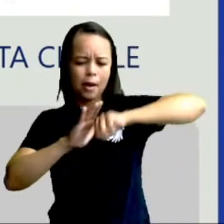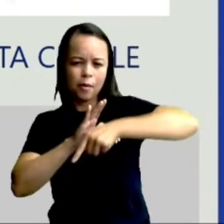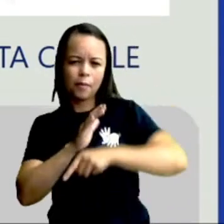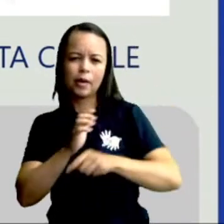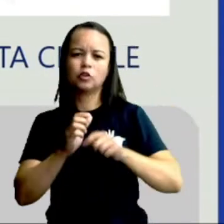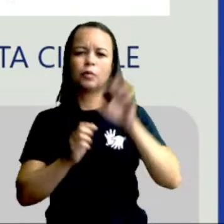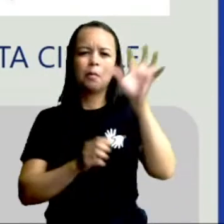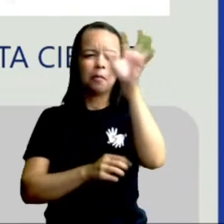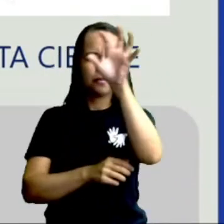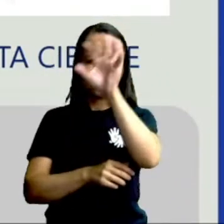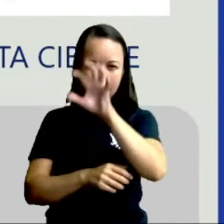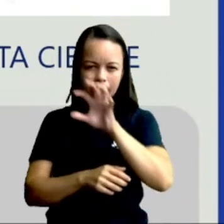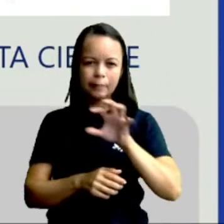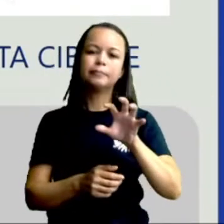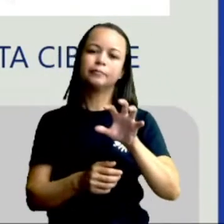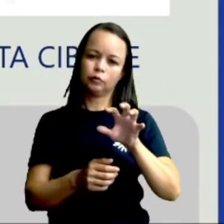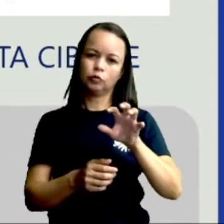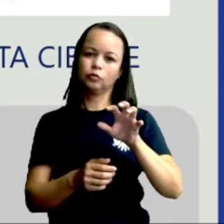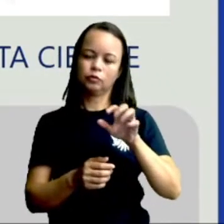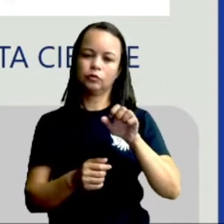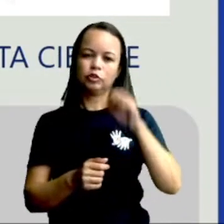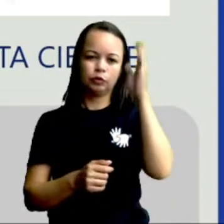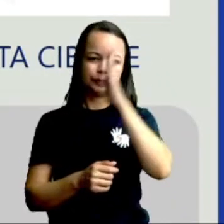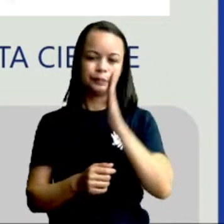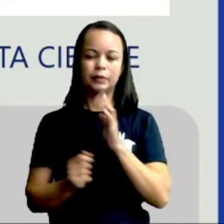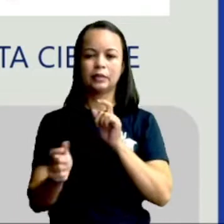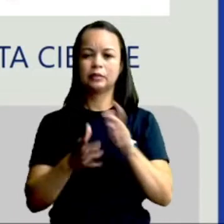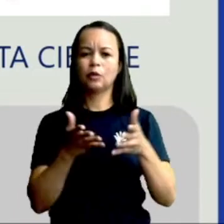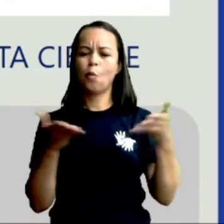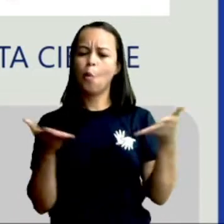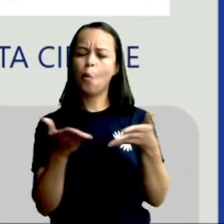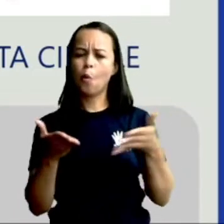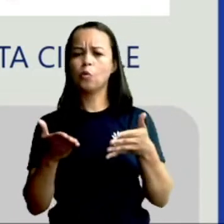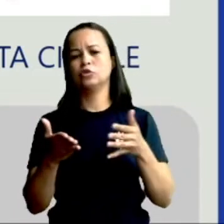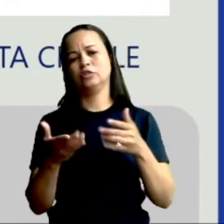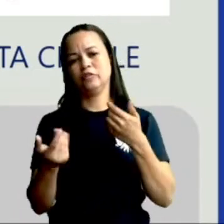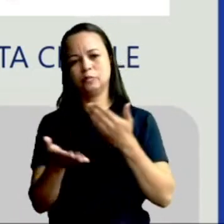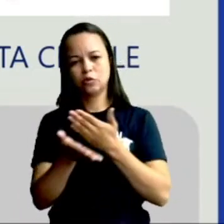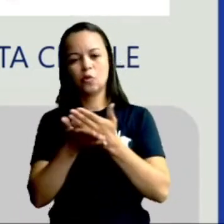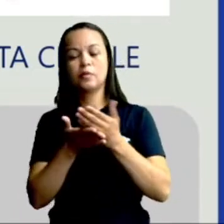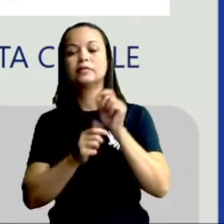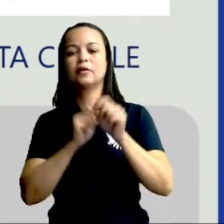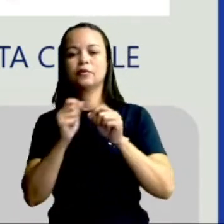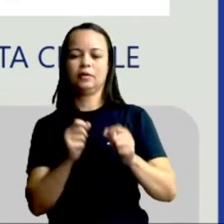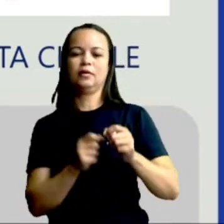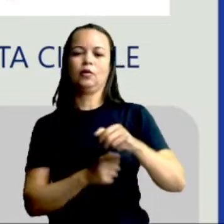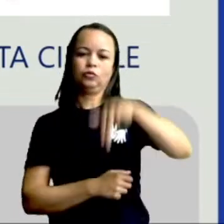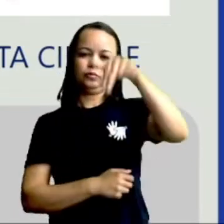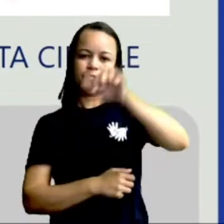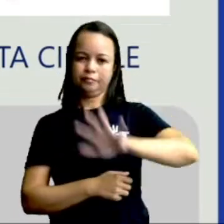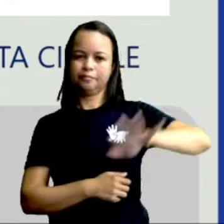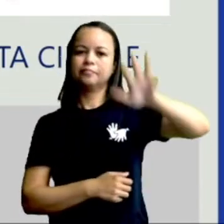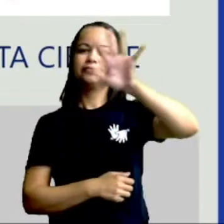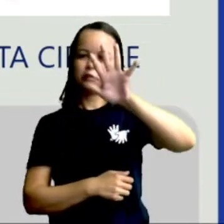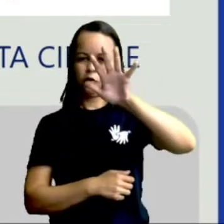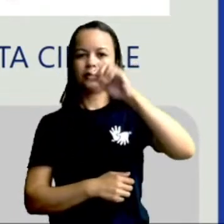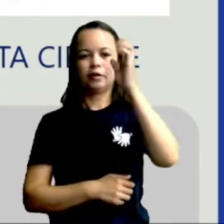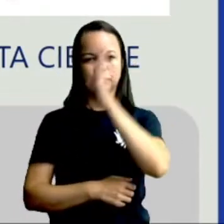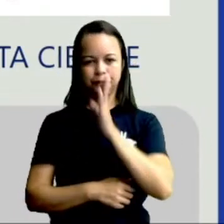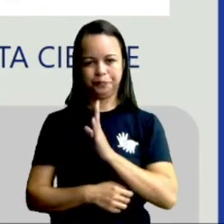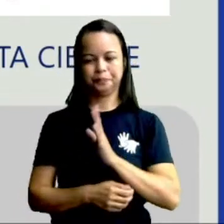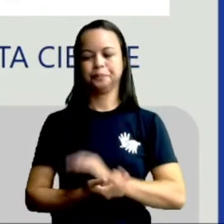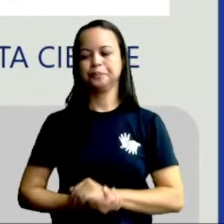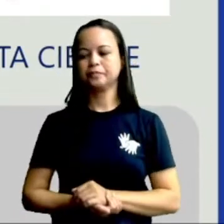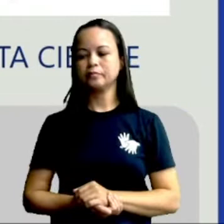Brasil. Mas hoje nós vamos evidenciar a nossa terrinha, o nosso querido Nordeste brasileiro. Tá certo?